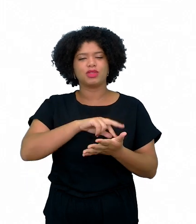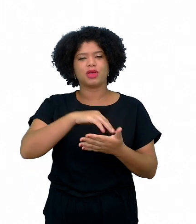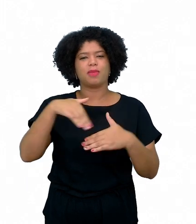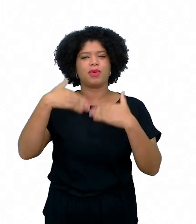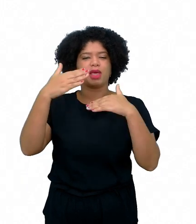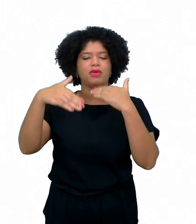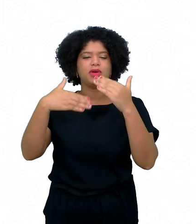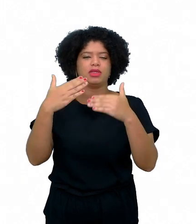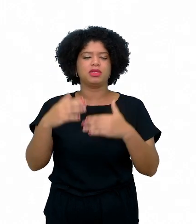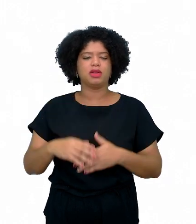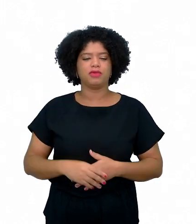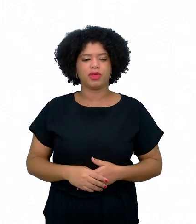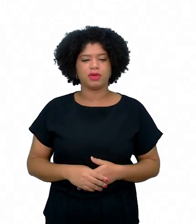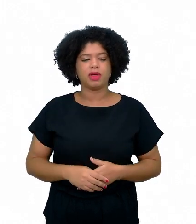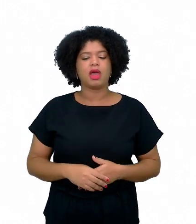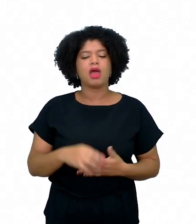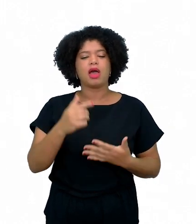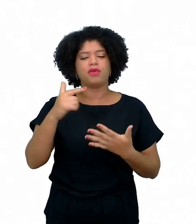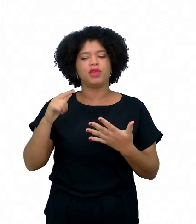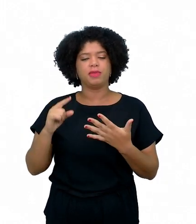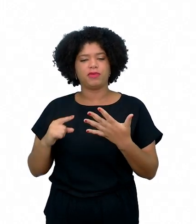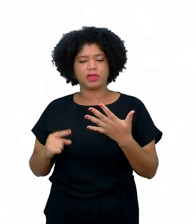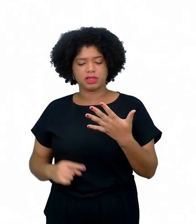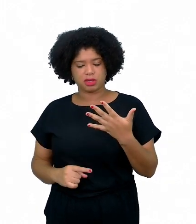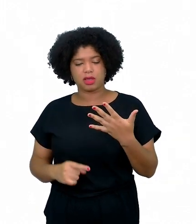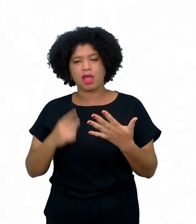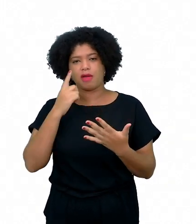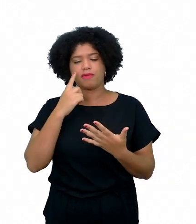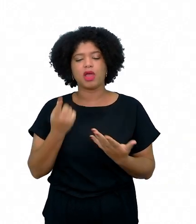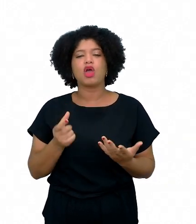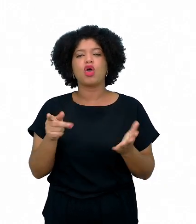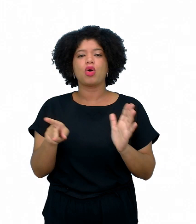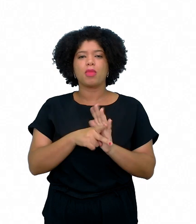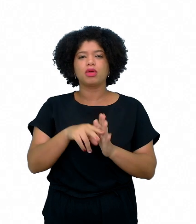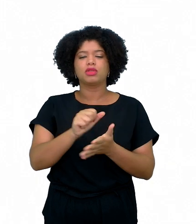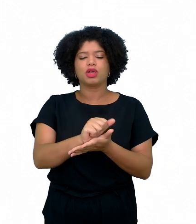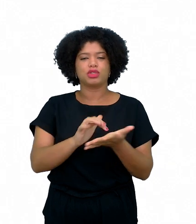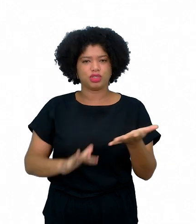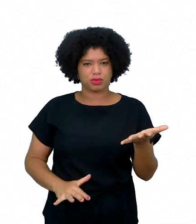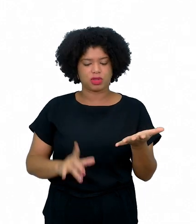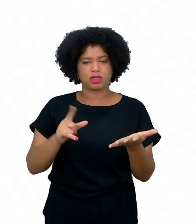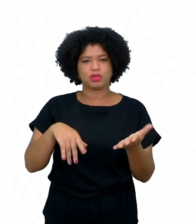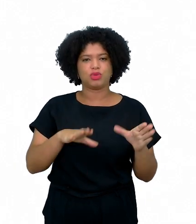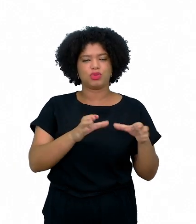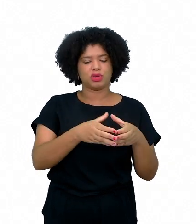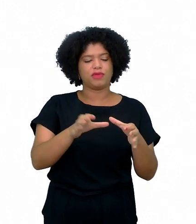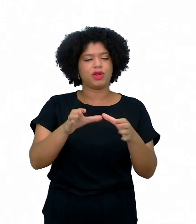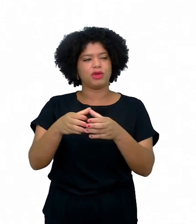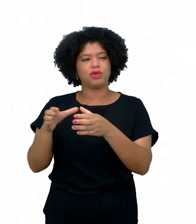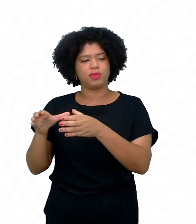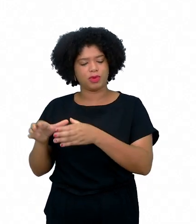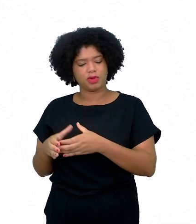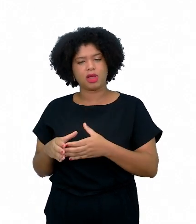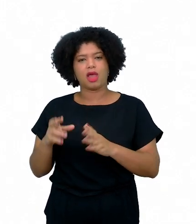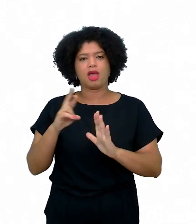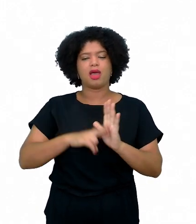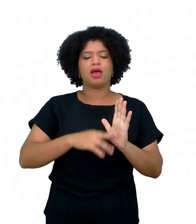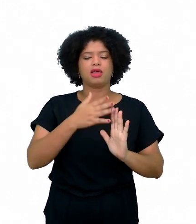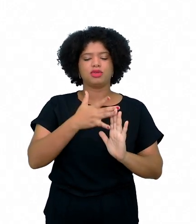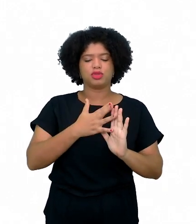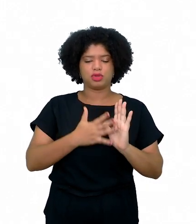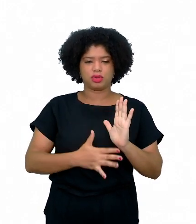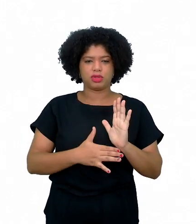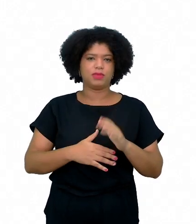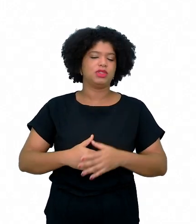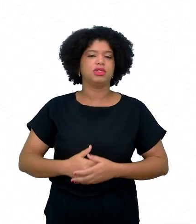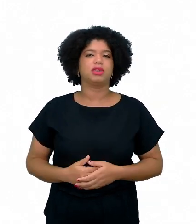desenvolver por meio de discussões, né, a gente propõe discussões, atividades em pequenos grupos, relatórios individuais